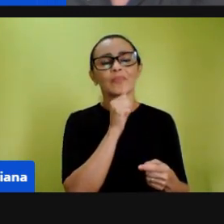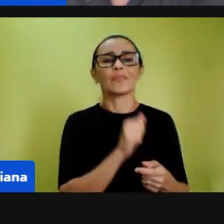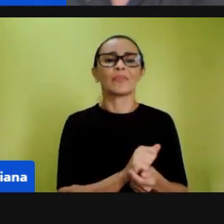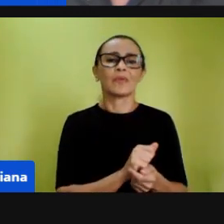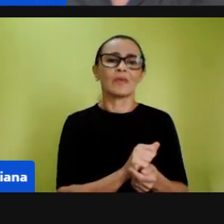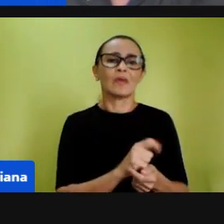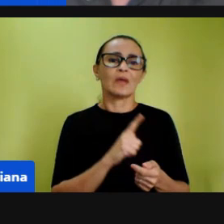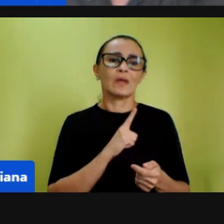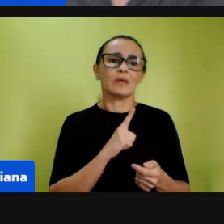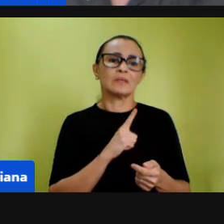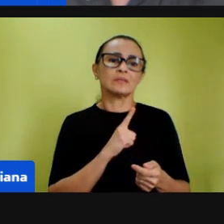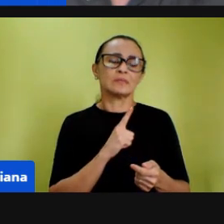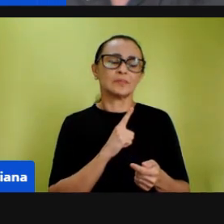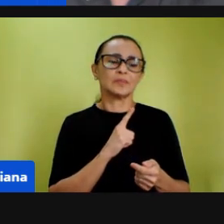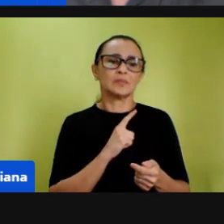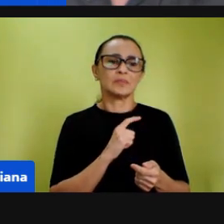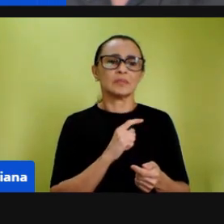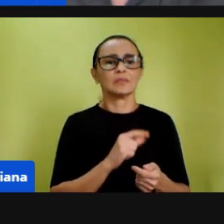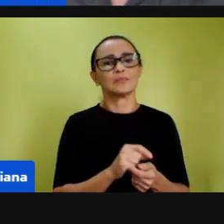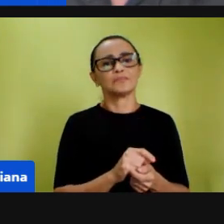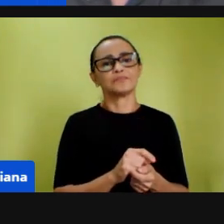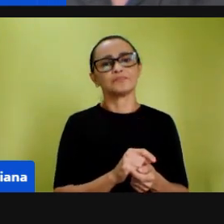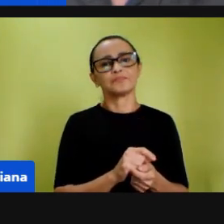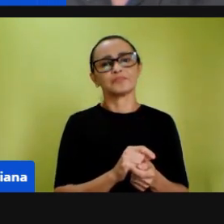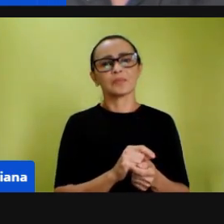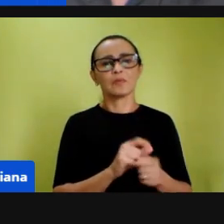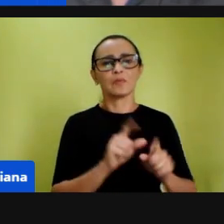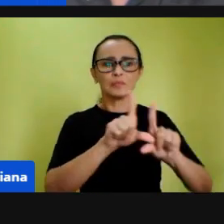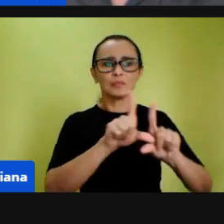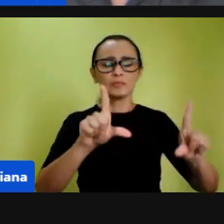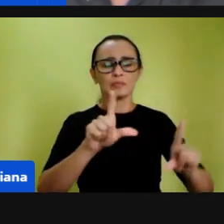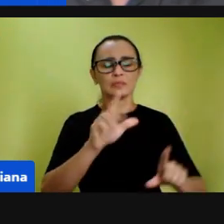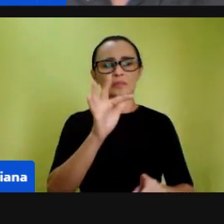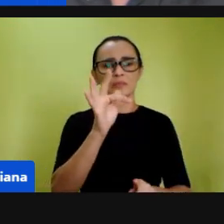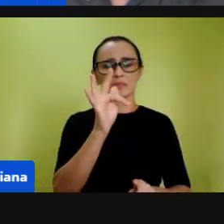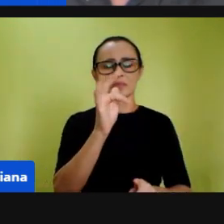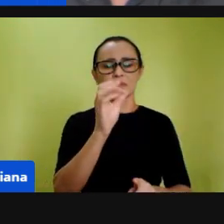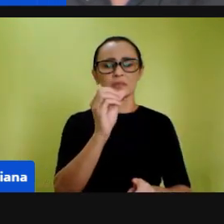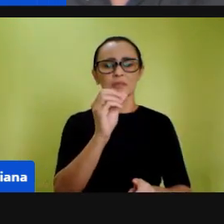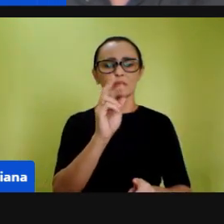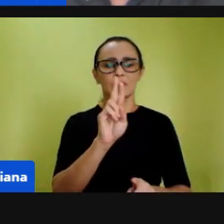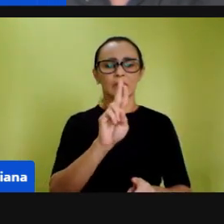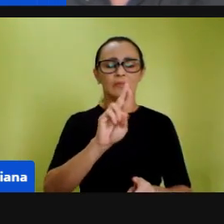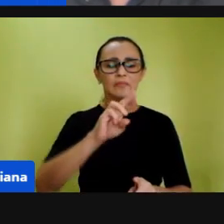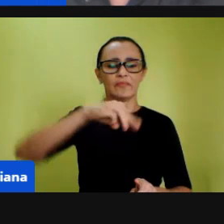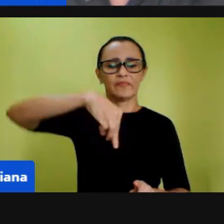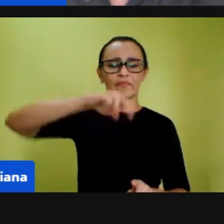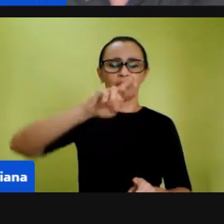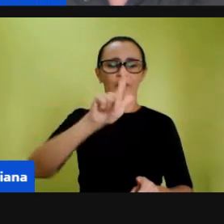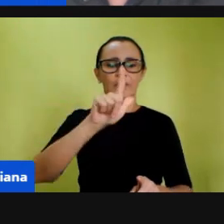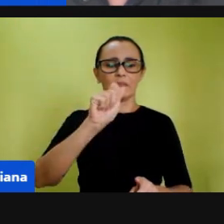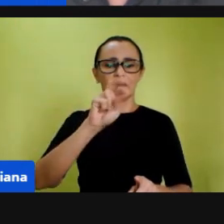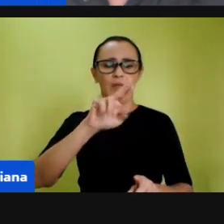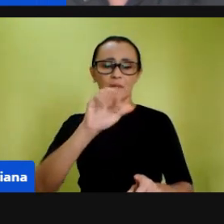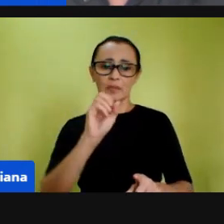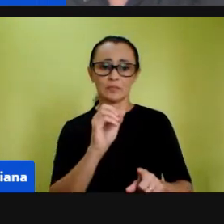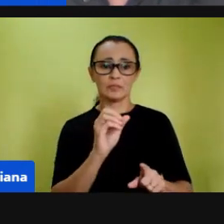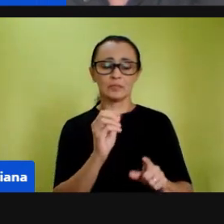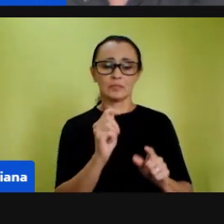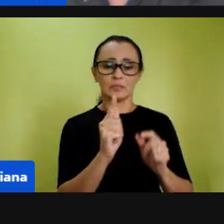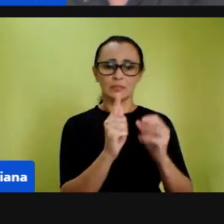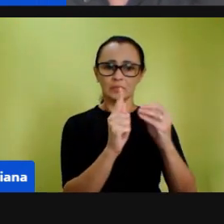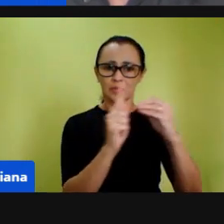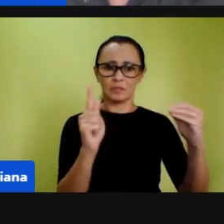Eu conhecia os formulários, né, como uma ferramenta, né? Muitas vezes